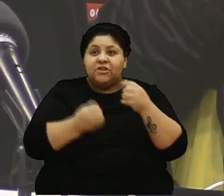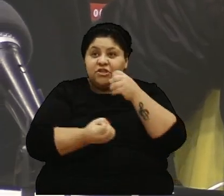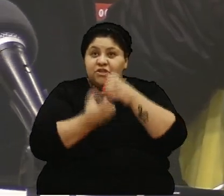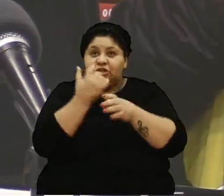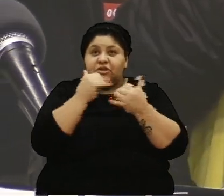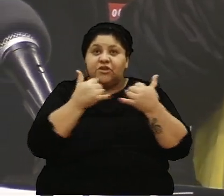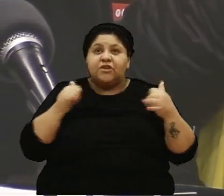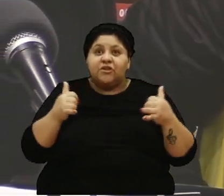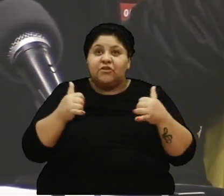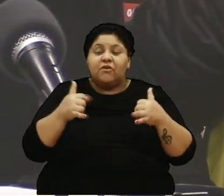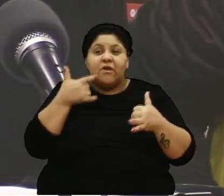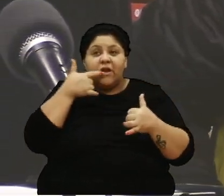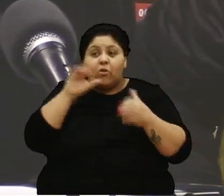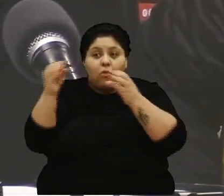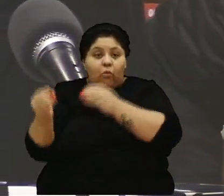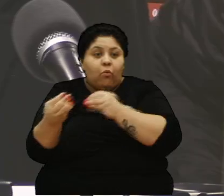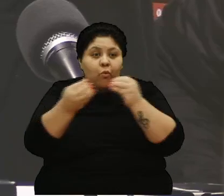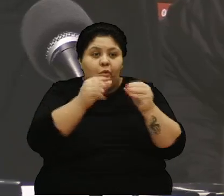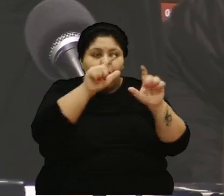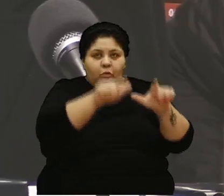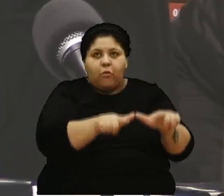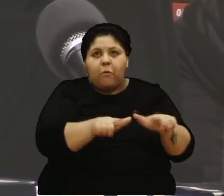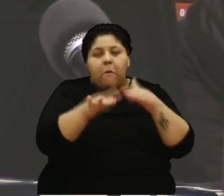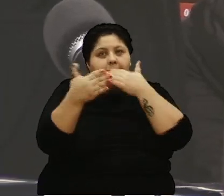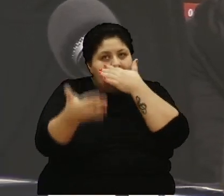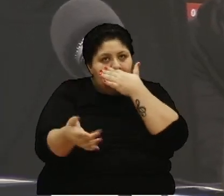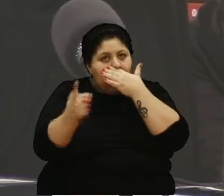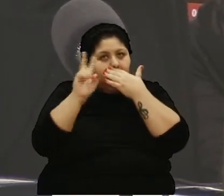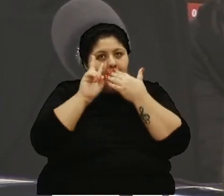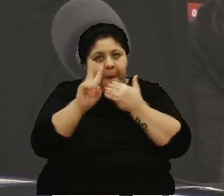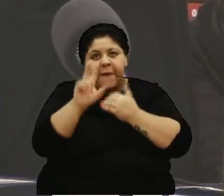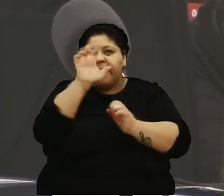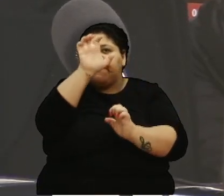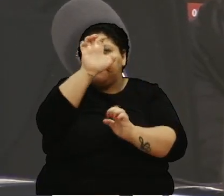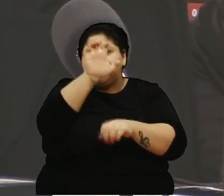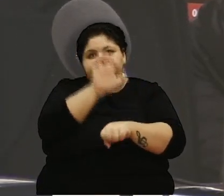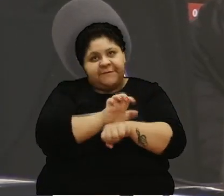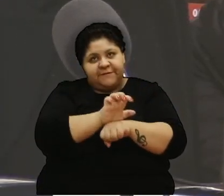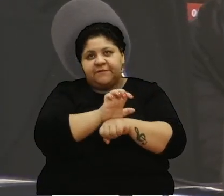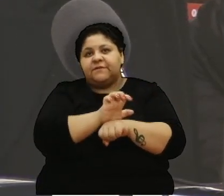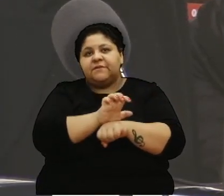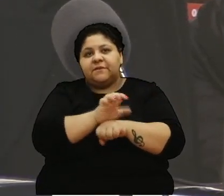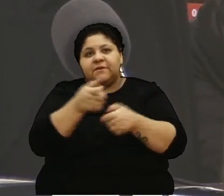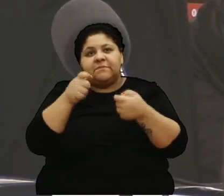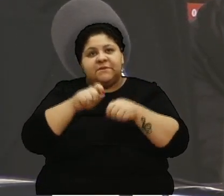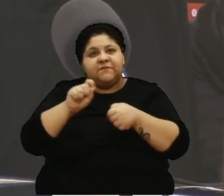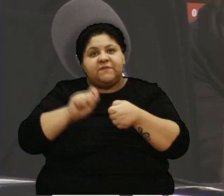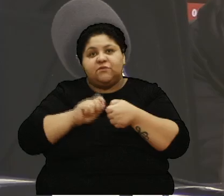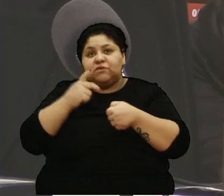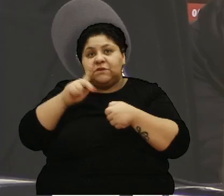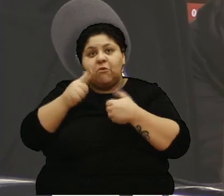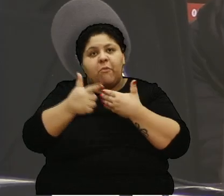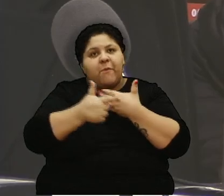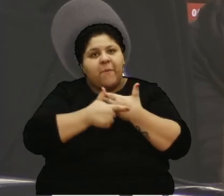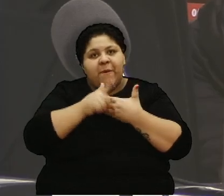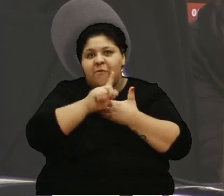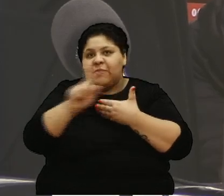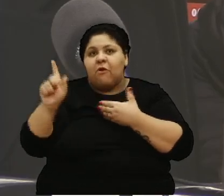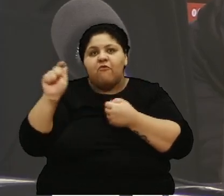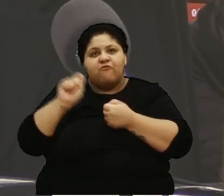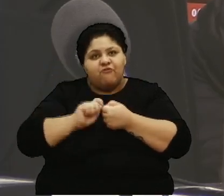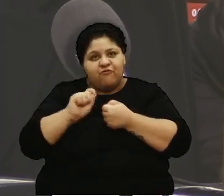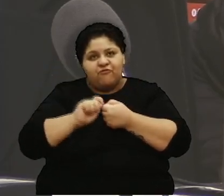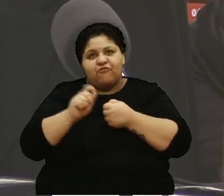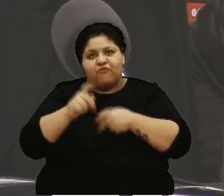De imediato ele colocou no local. Então a gente vê que o Estado, que deveria fazer a sua função, não faz. E é